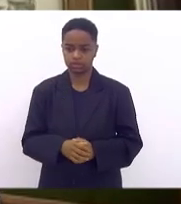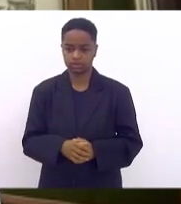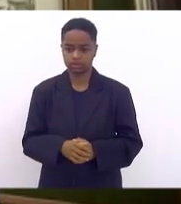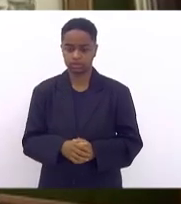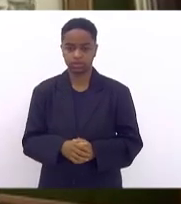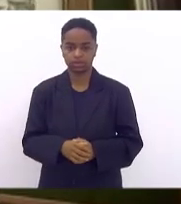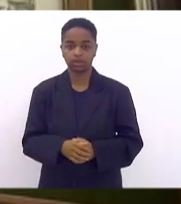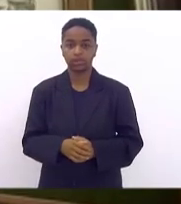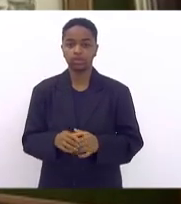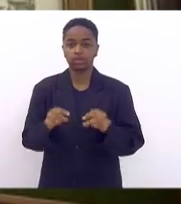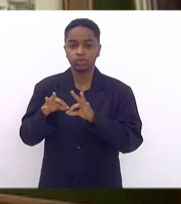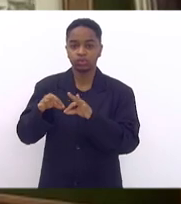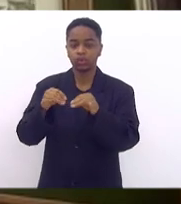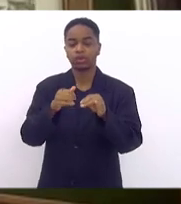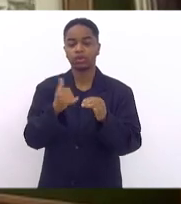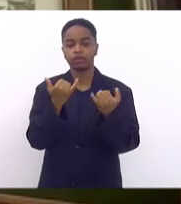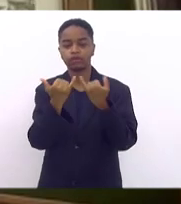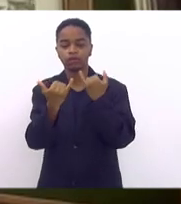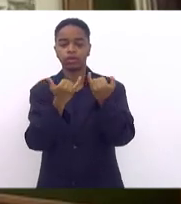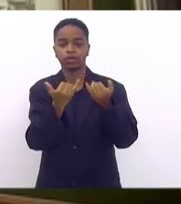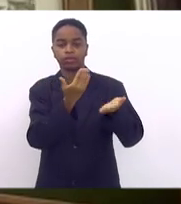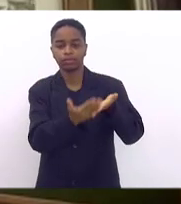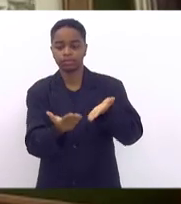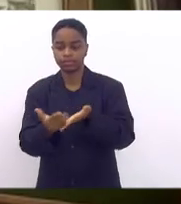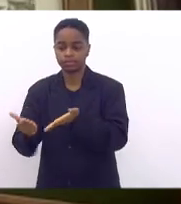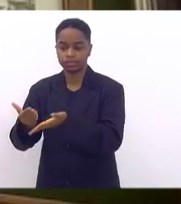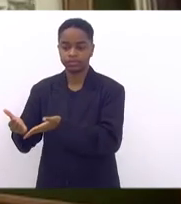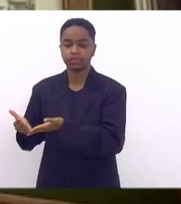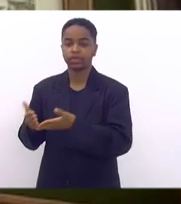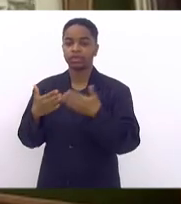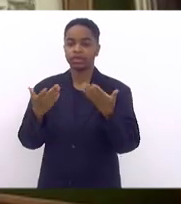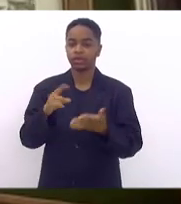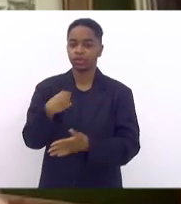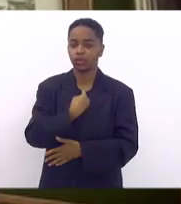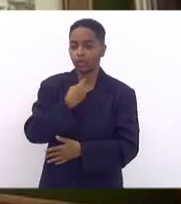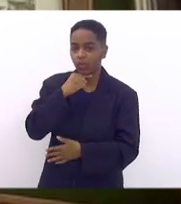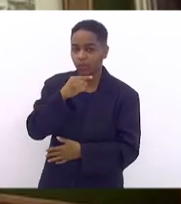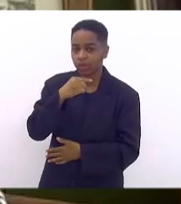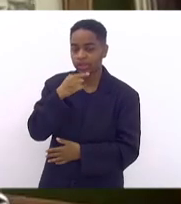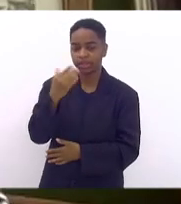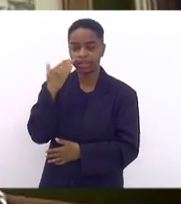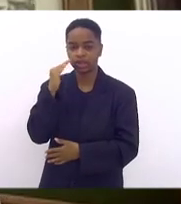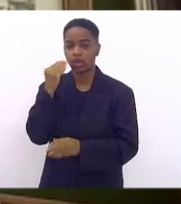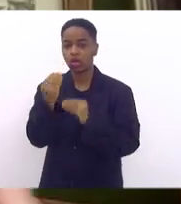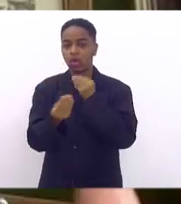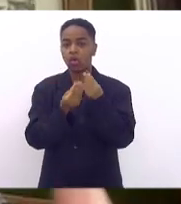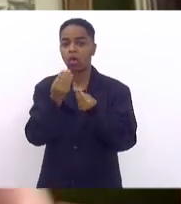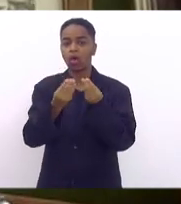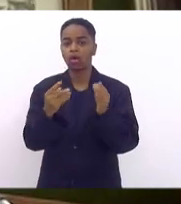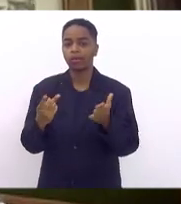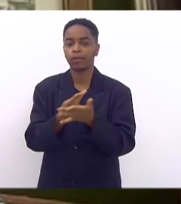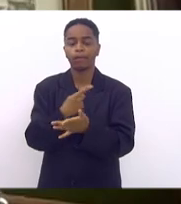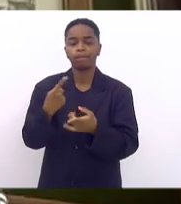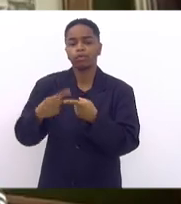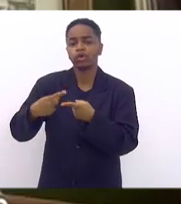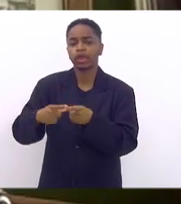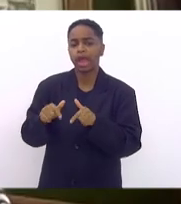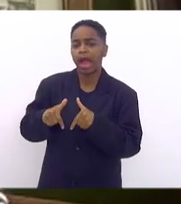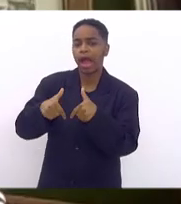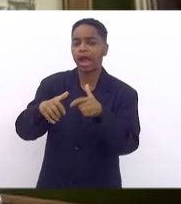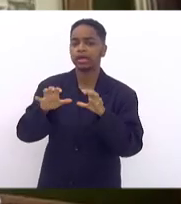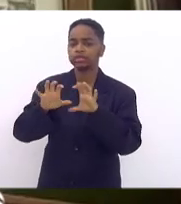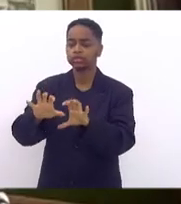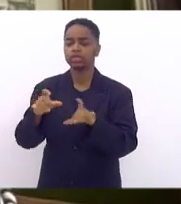são perdidas, né? Então a gente não consegue nem entender como é que é o modus operandi, por que ele vai fazer aquilo, como é